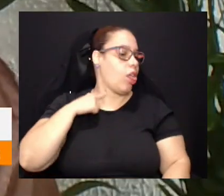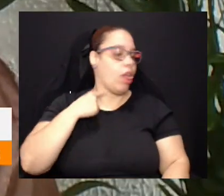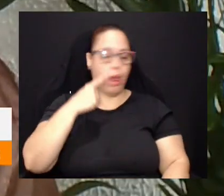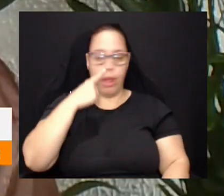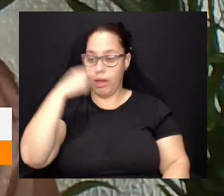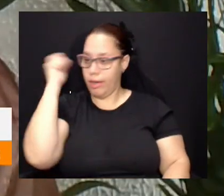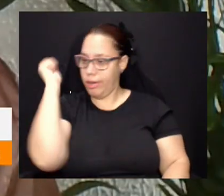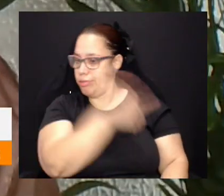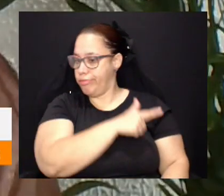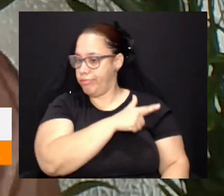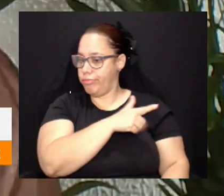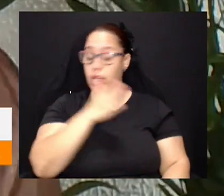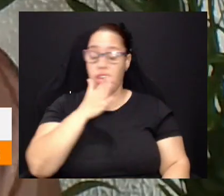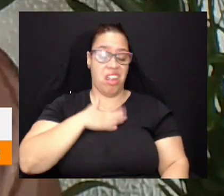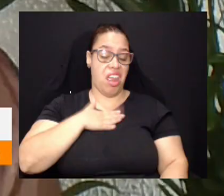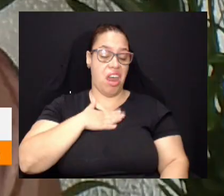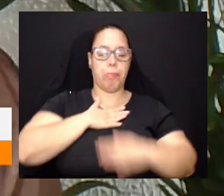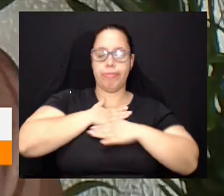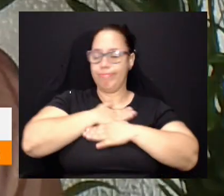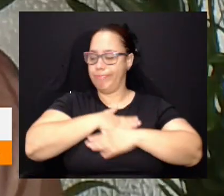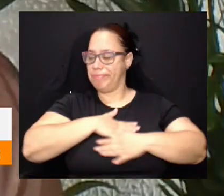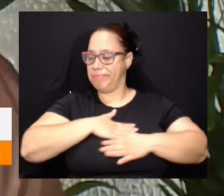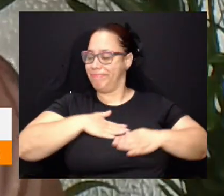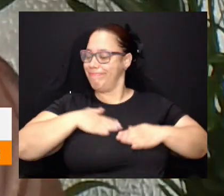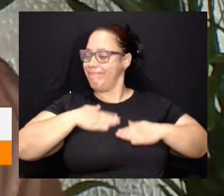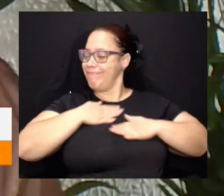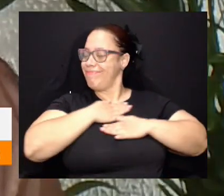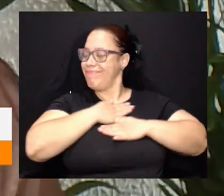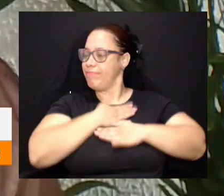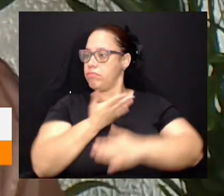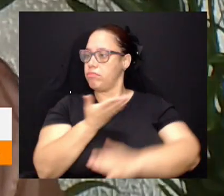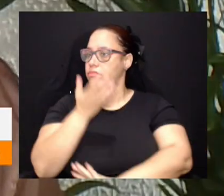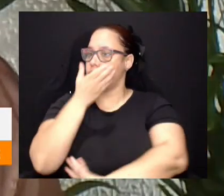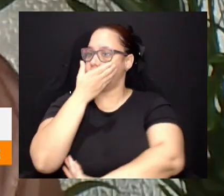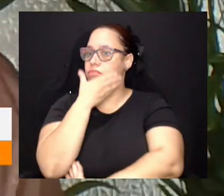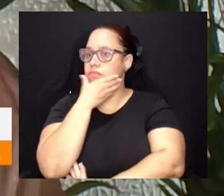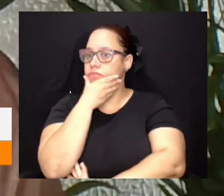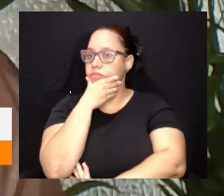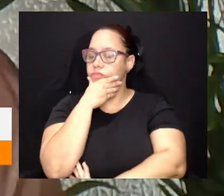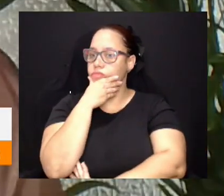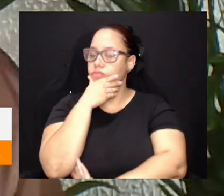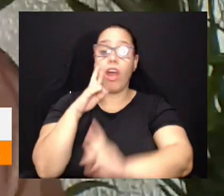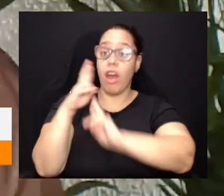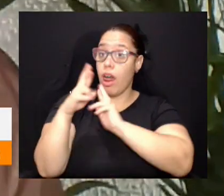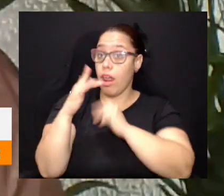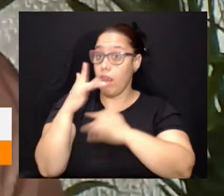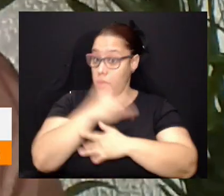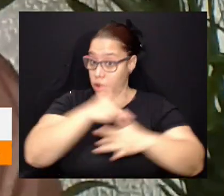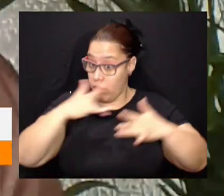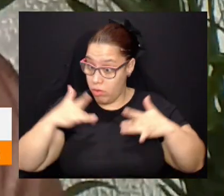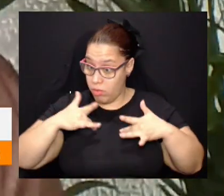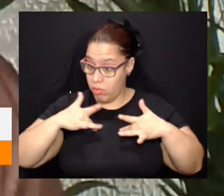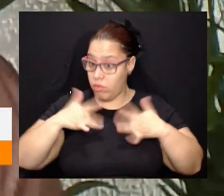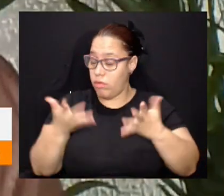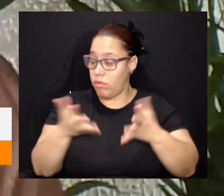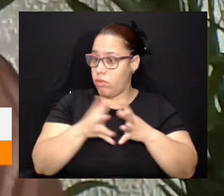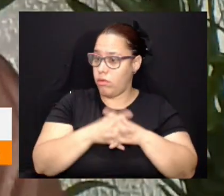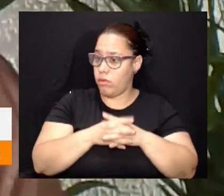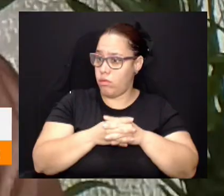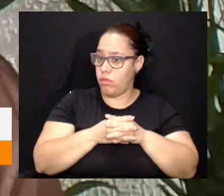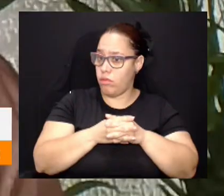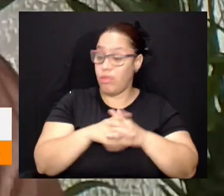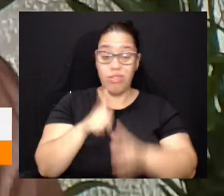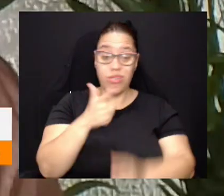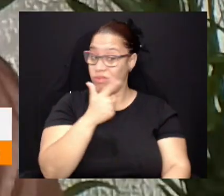minha satisfação. E relacionamentos saudáveis, elas não existem só